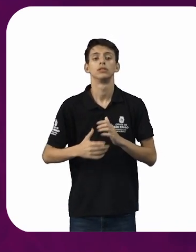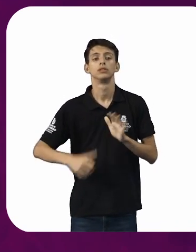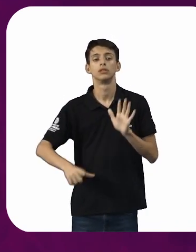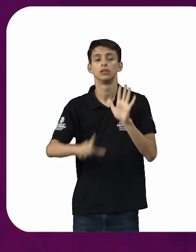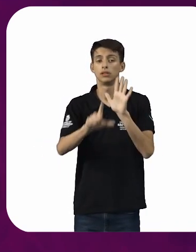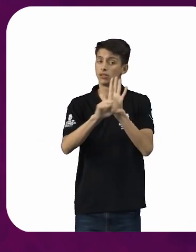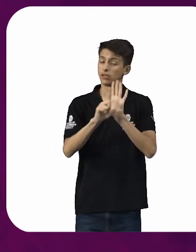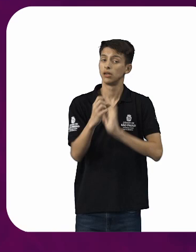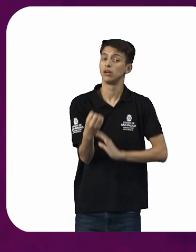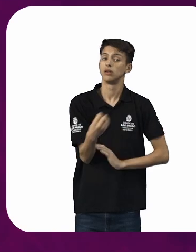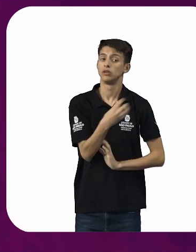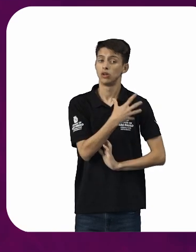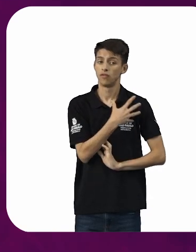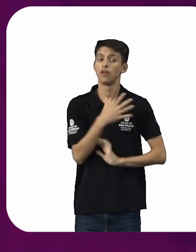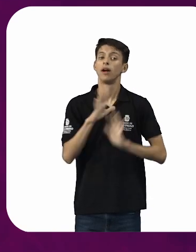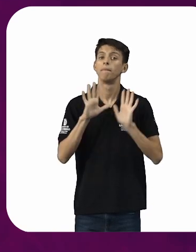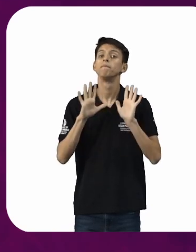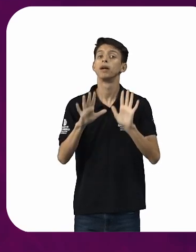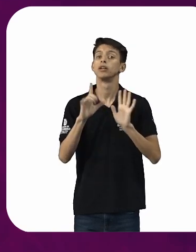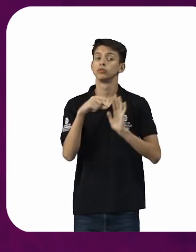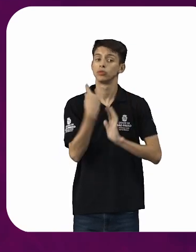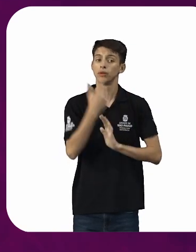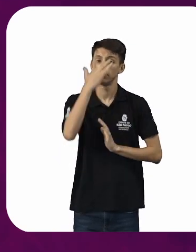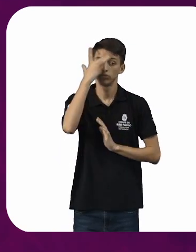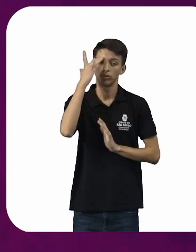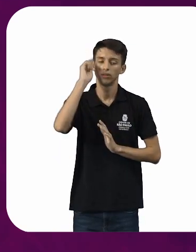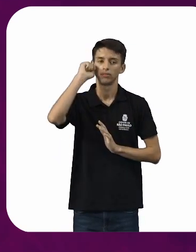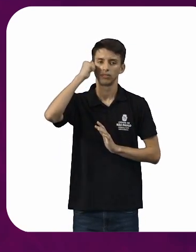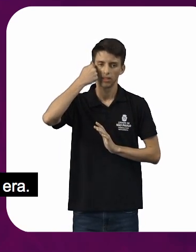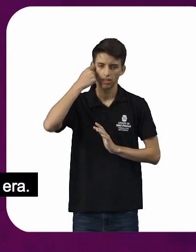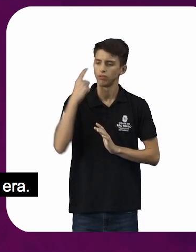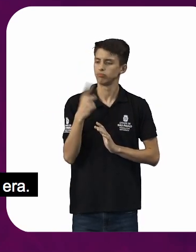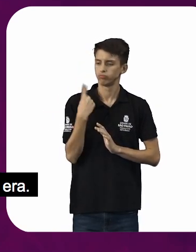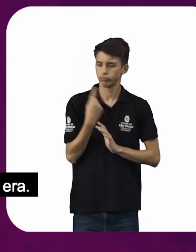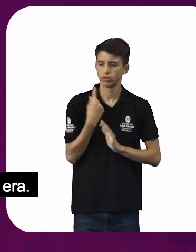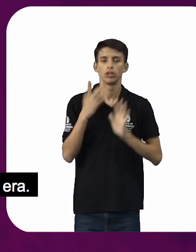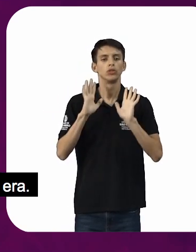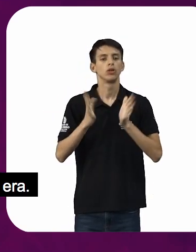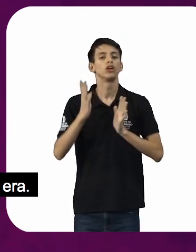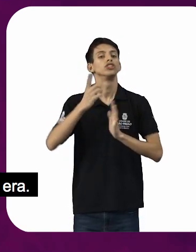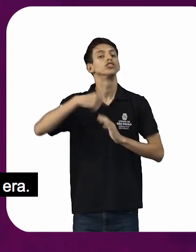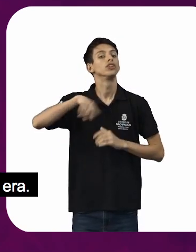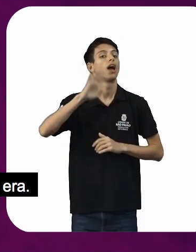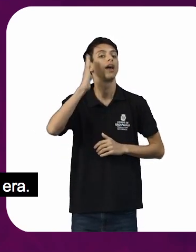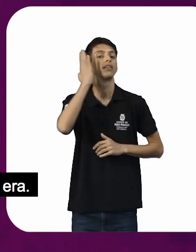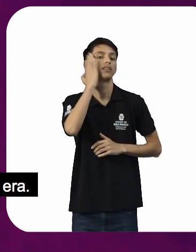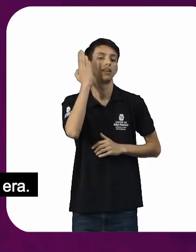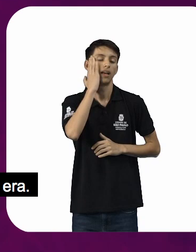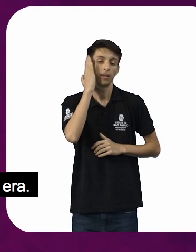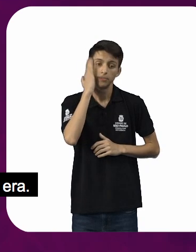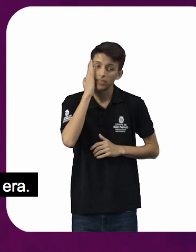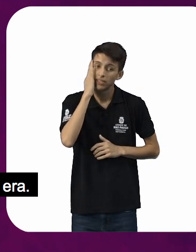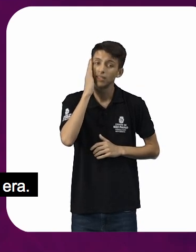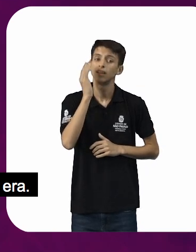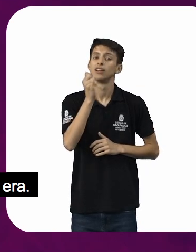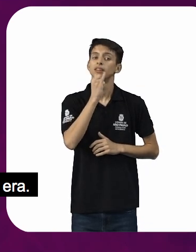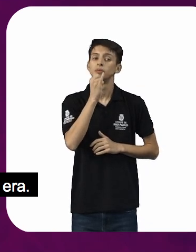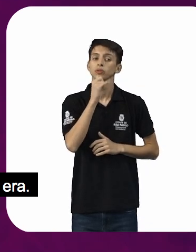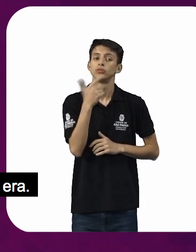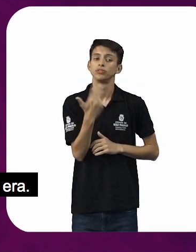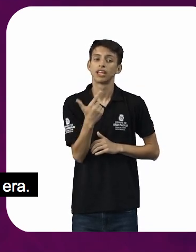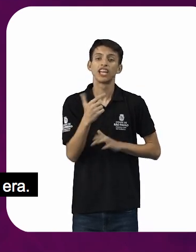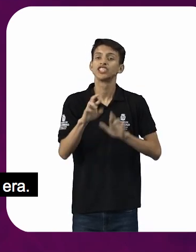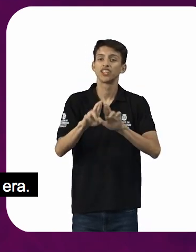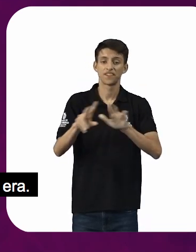lei seja nova, recente, nós, pessoas negras, né, juristas negros especialmente, já entendíamos que não existe diferença